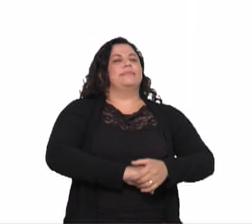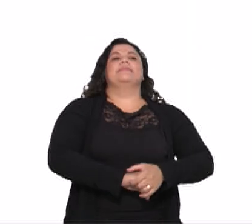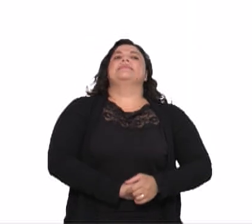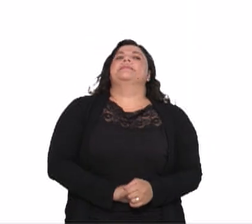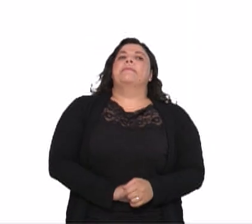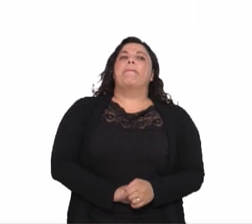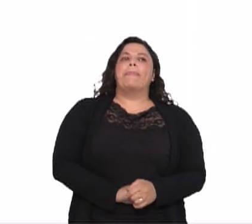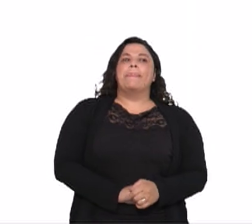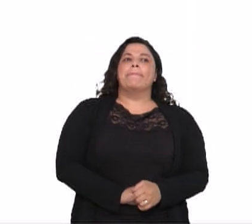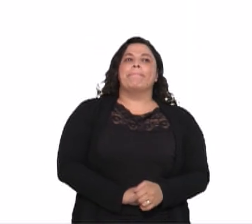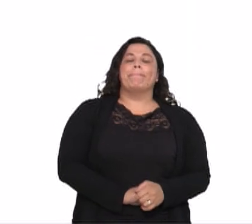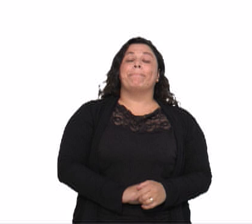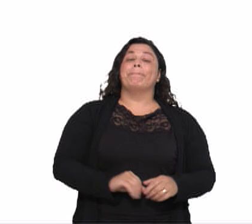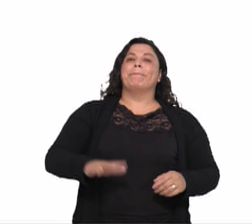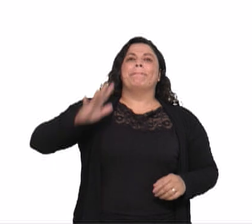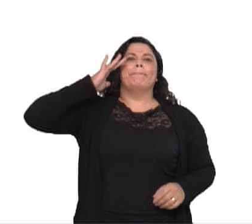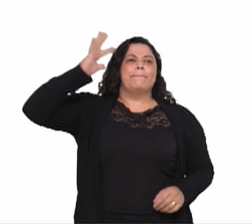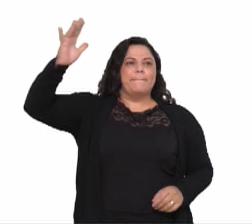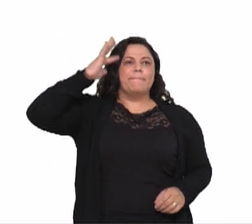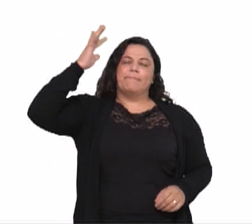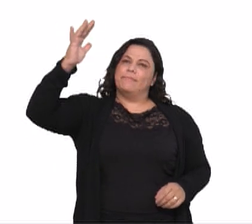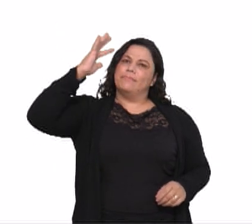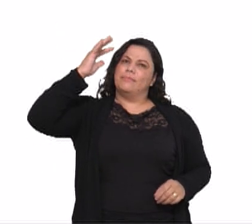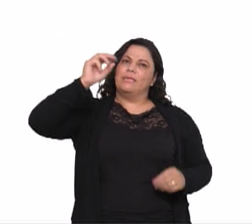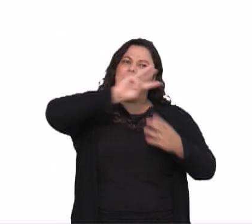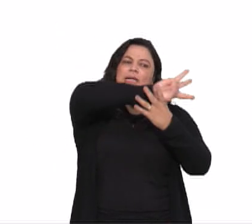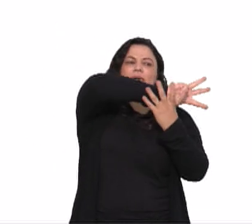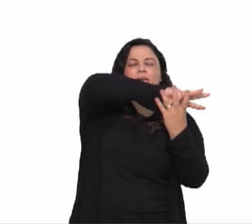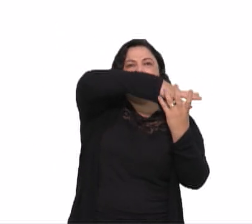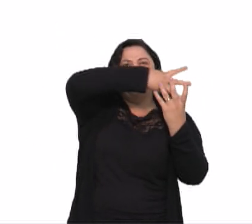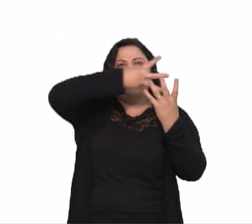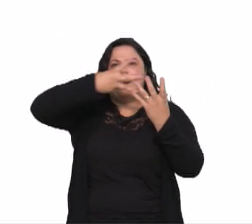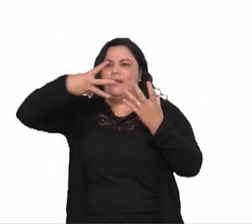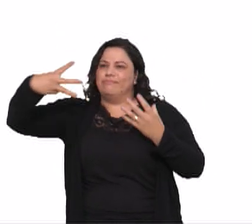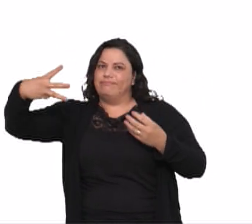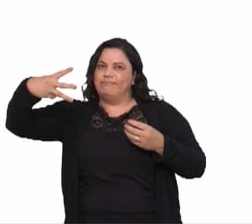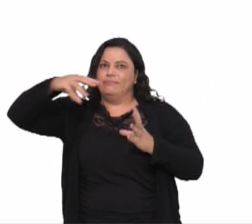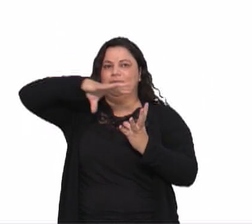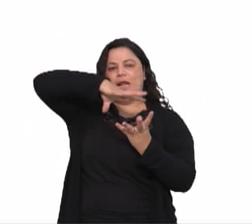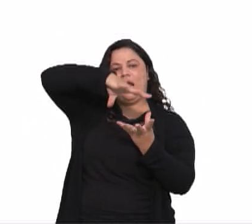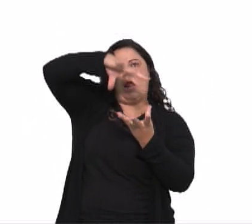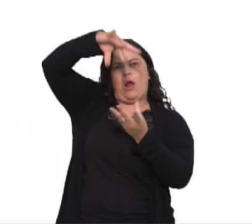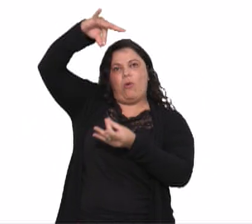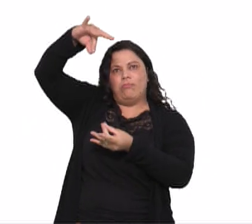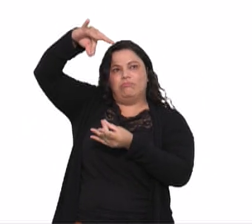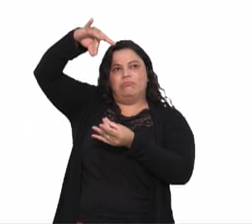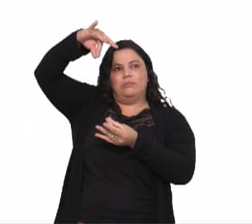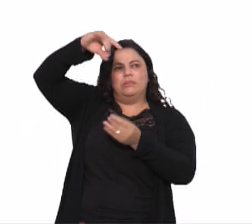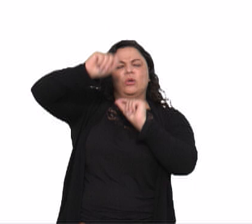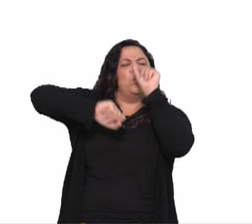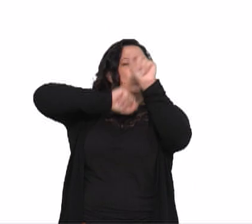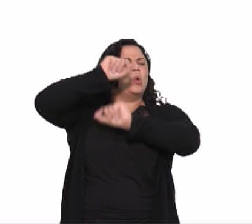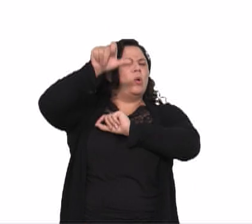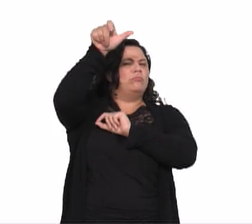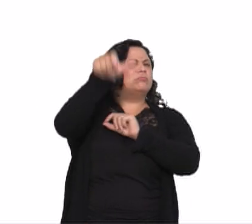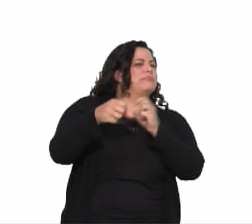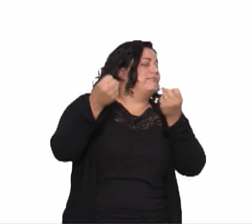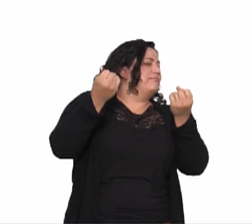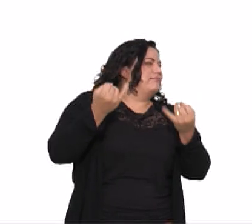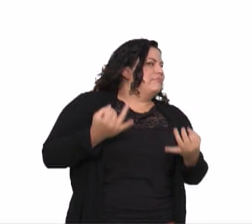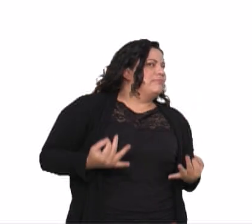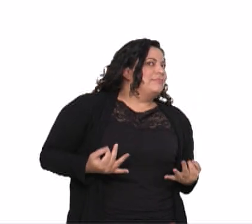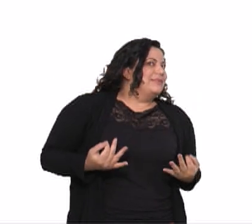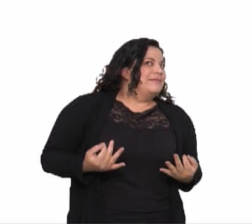teoria da tripartição da alma, ou seja, dessa divisão de 3 partes da alma, como você se define?